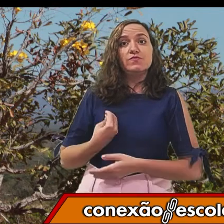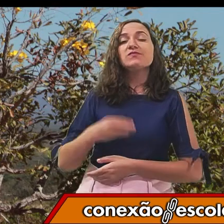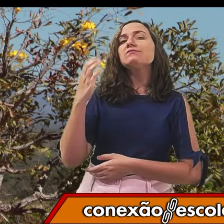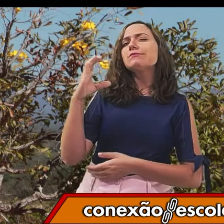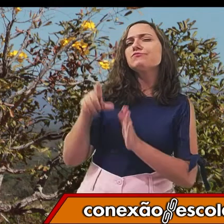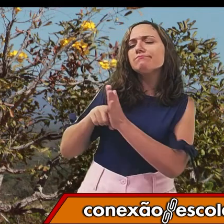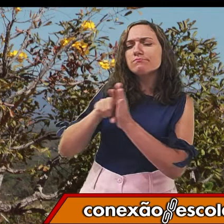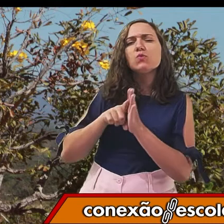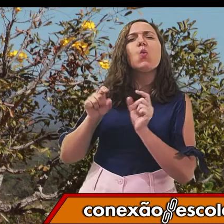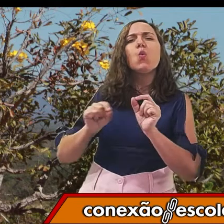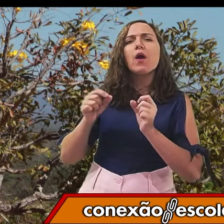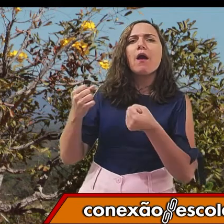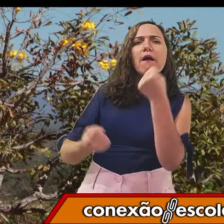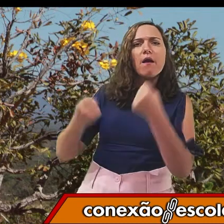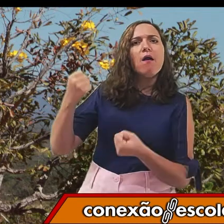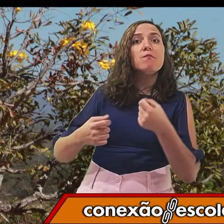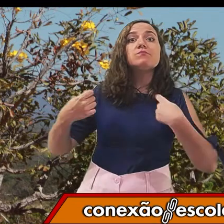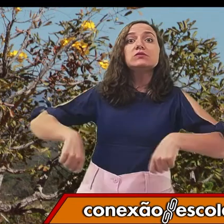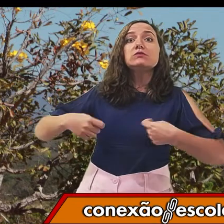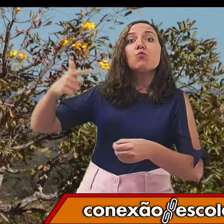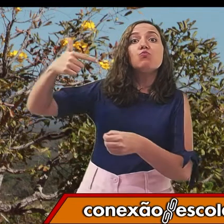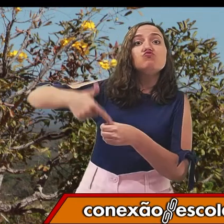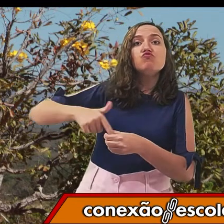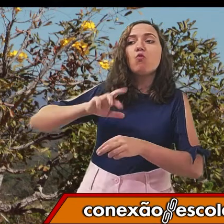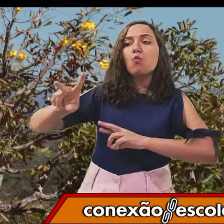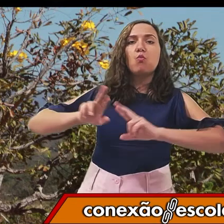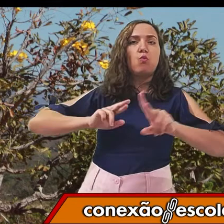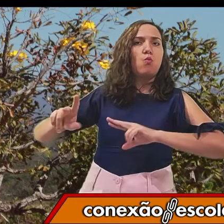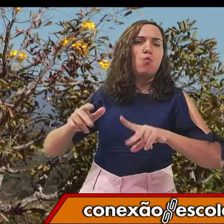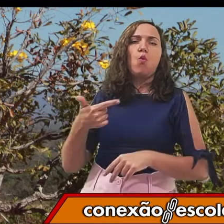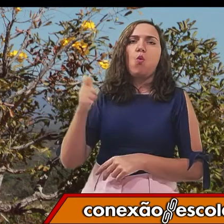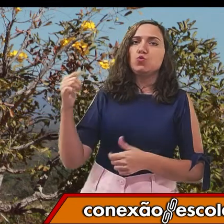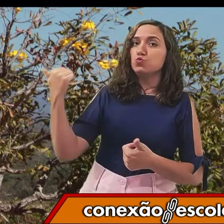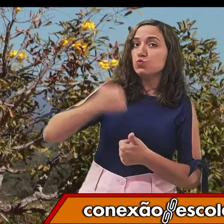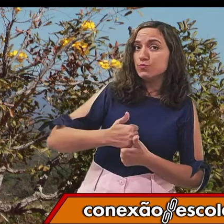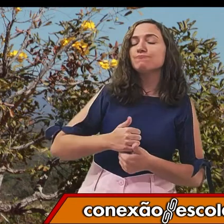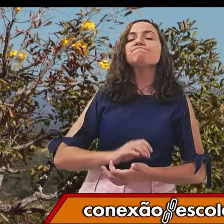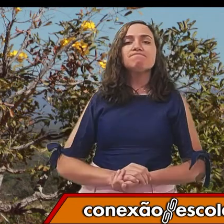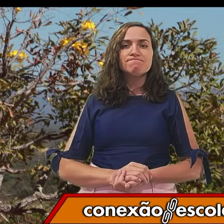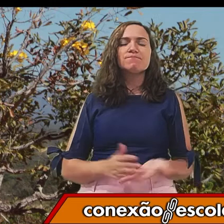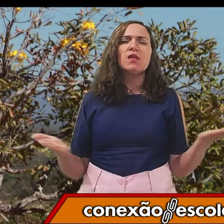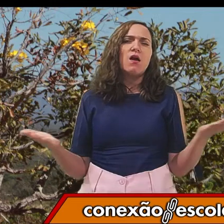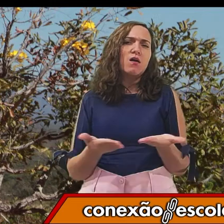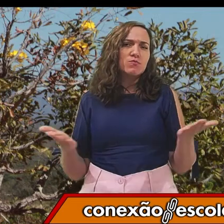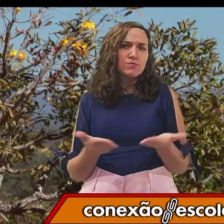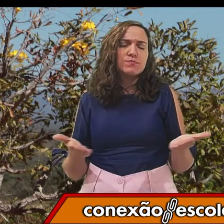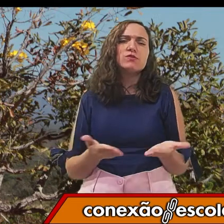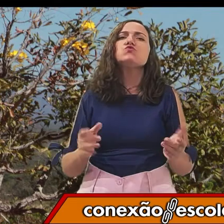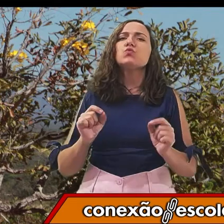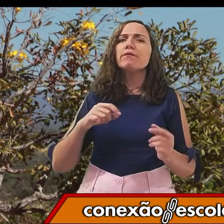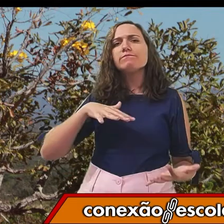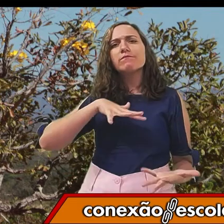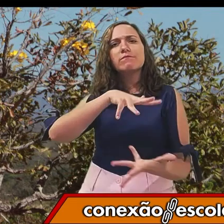desenvolver veículos movidos por tipos alternativos de combustíveis. Atualmente, a